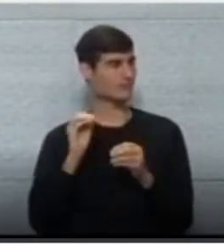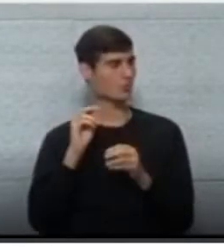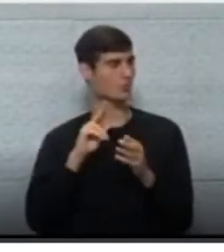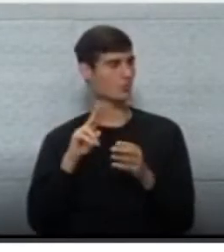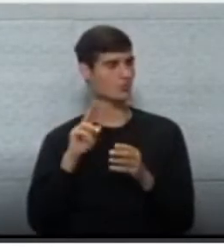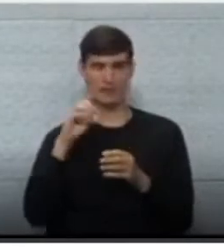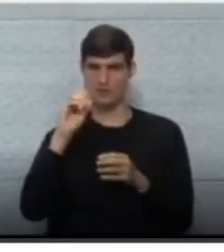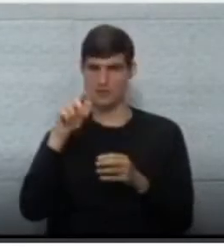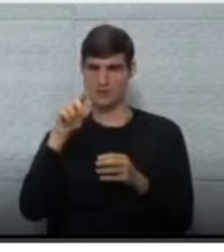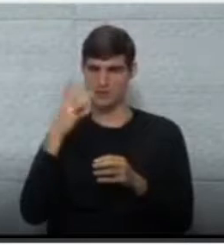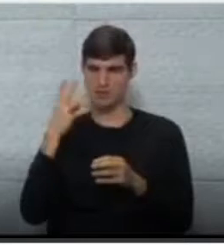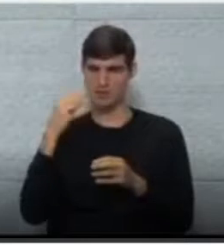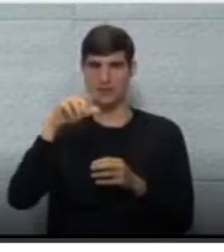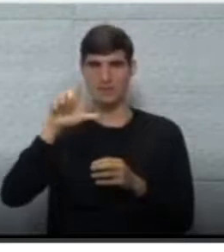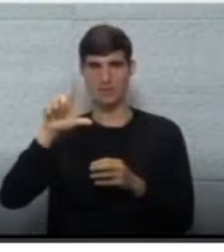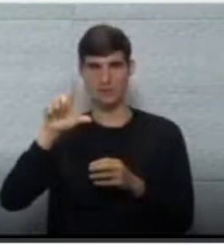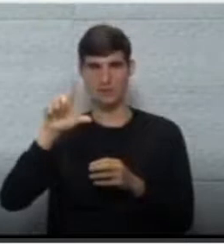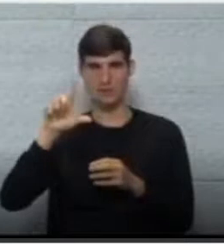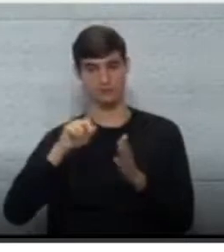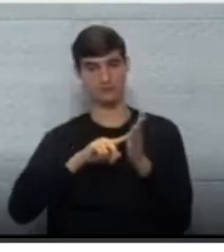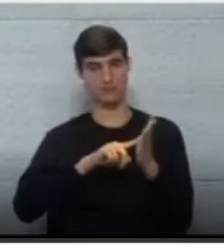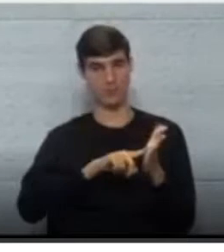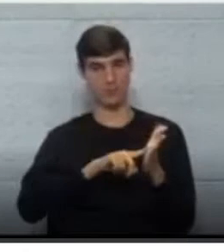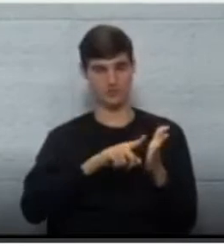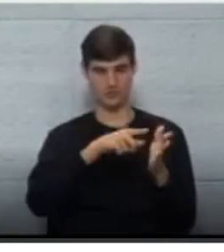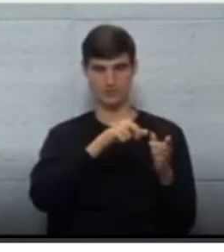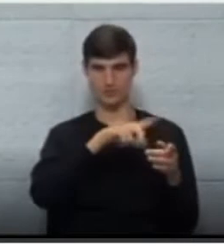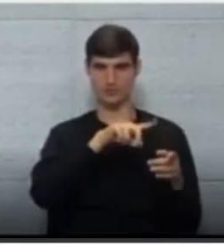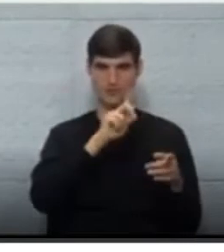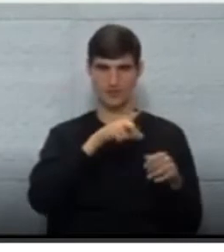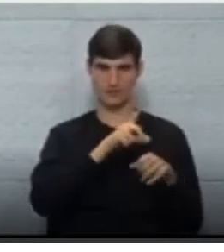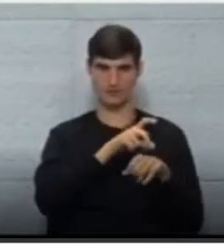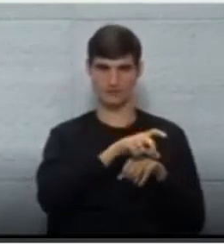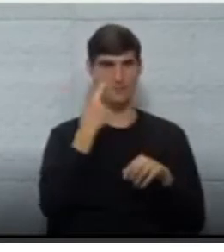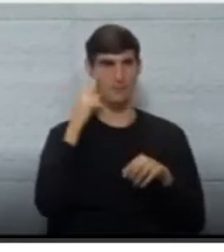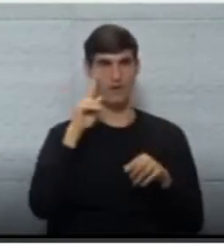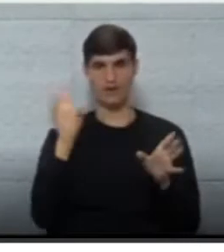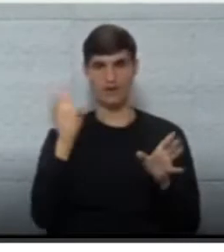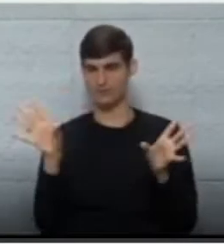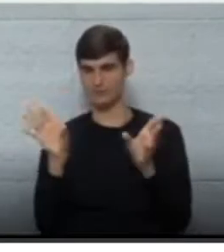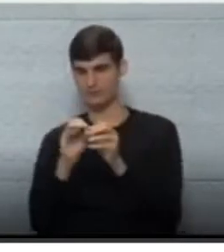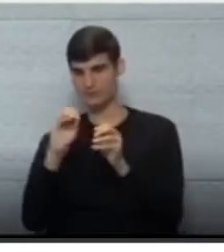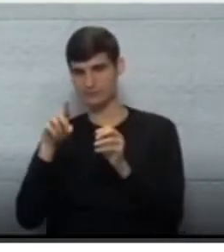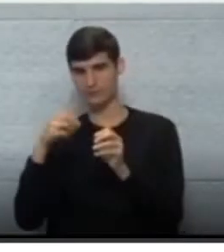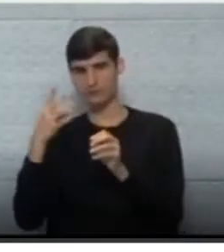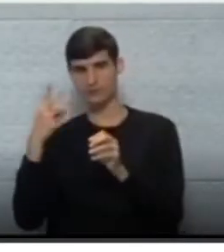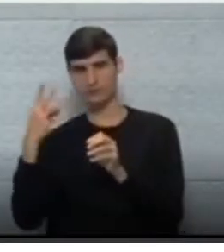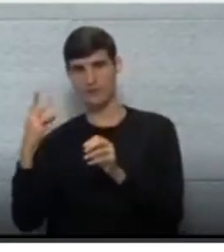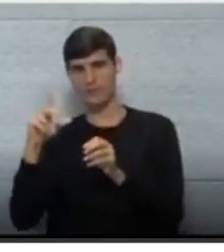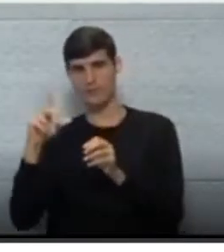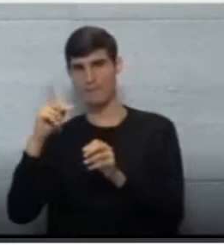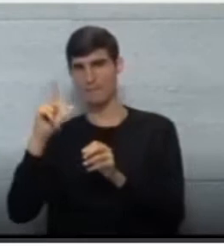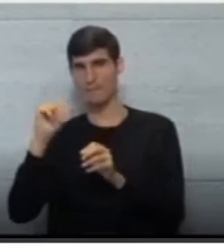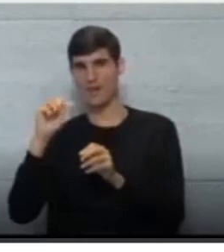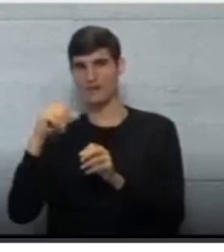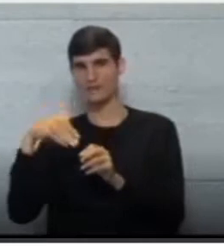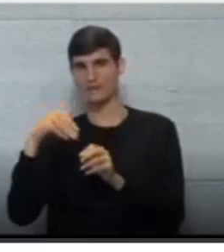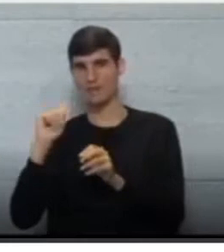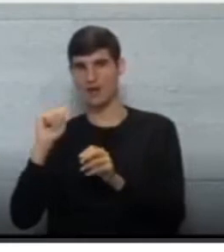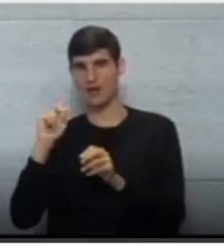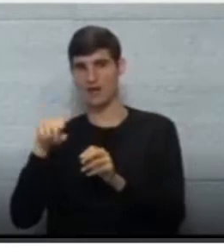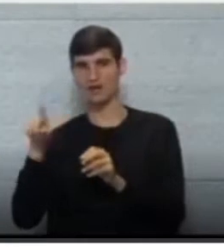acrescentamos 0,3 ml da amostra para 0,3 ml de plasma. Então,